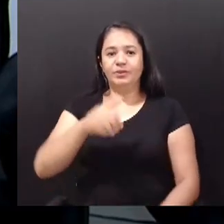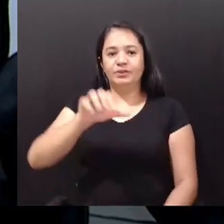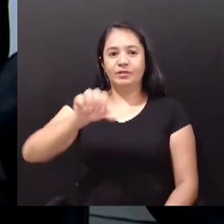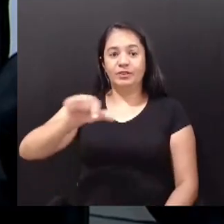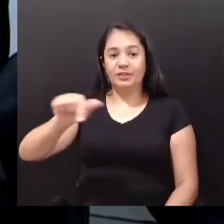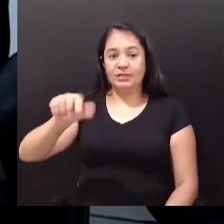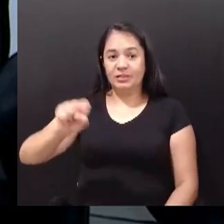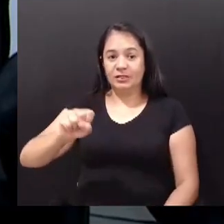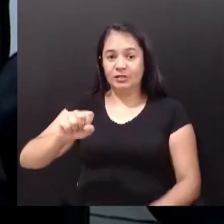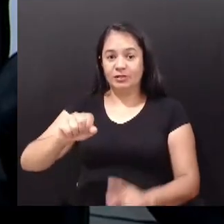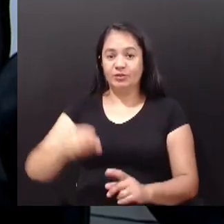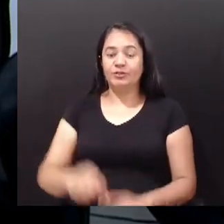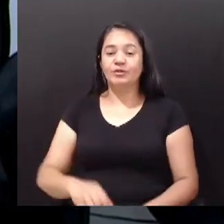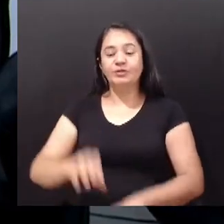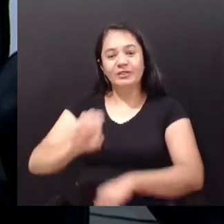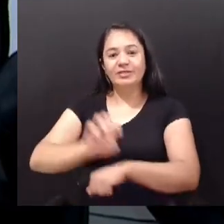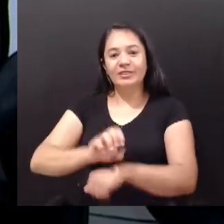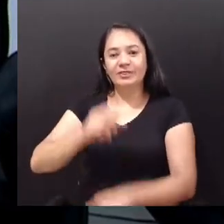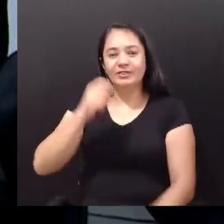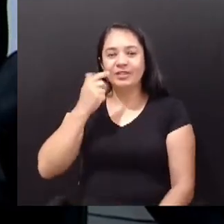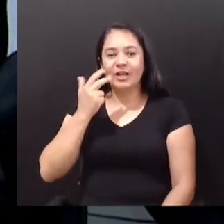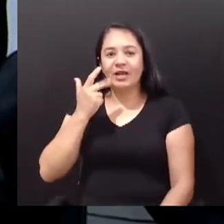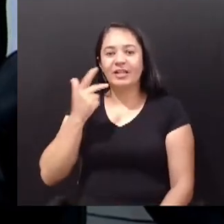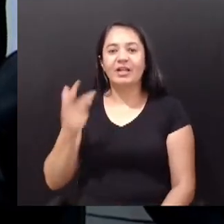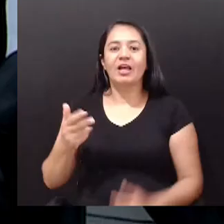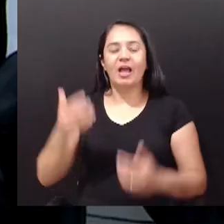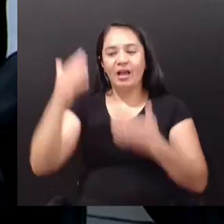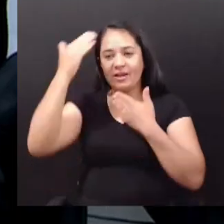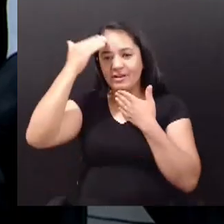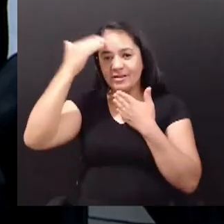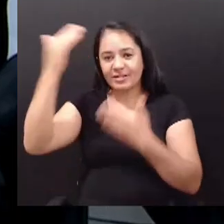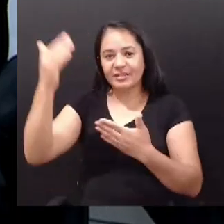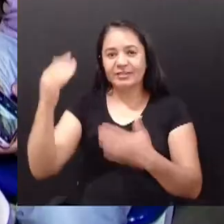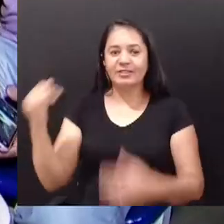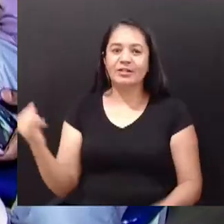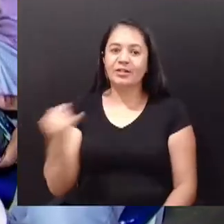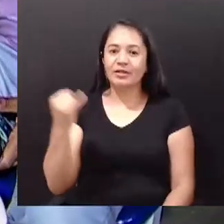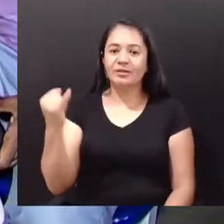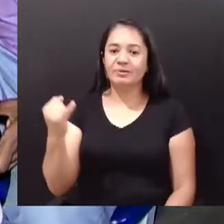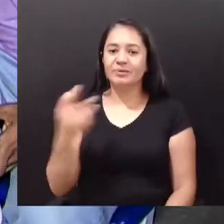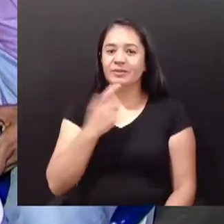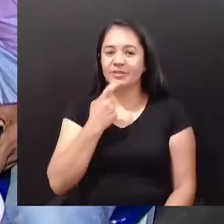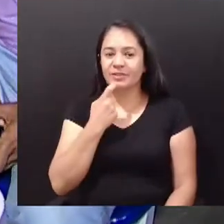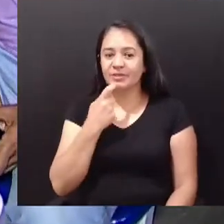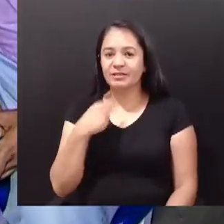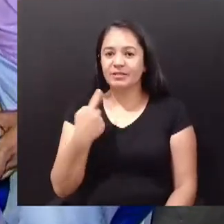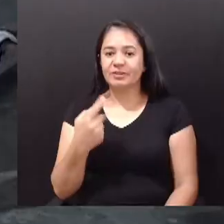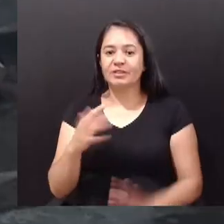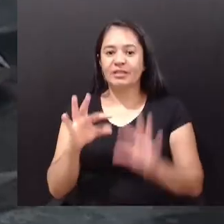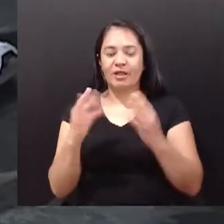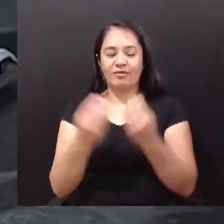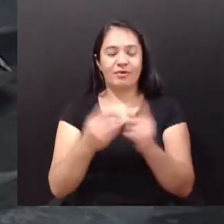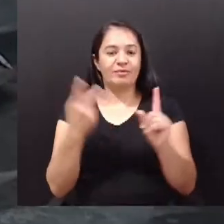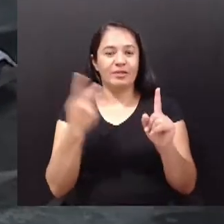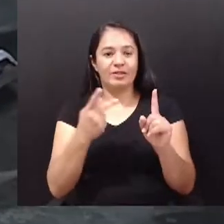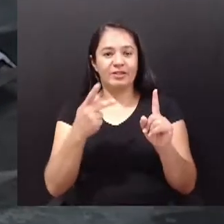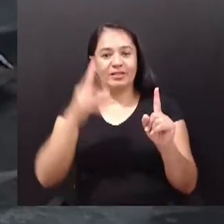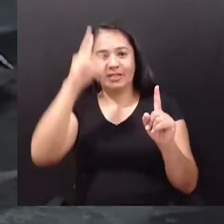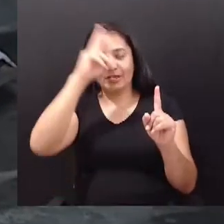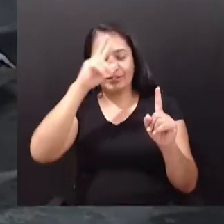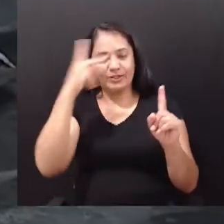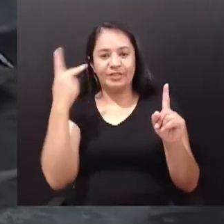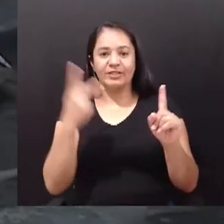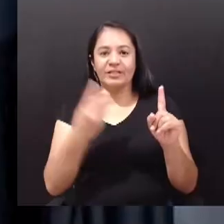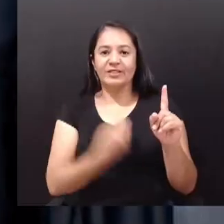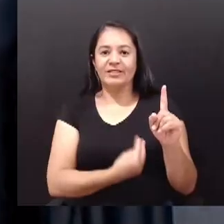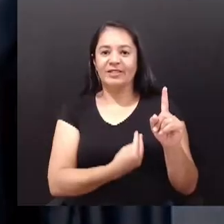Alagoas, agradeceu a honraria e falou da importância de Campinas para sua família, sua história e sua vida profissional